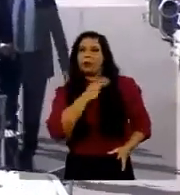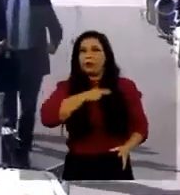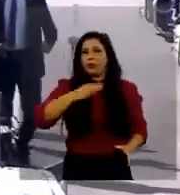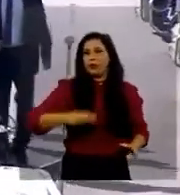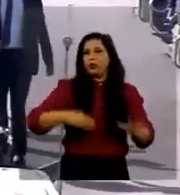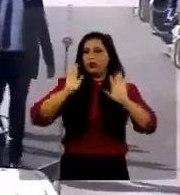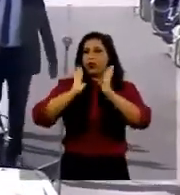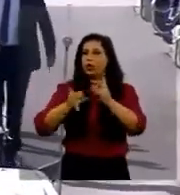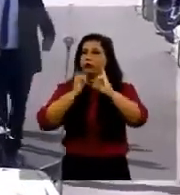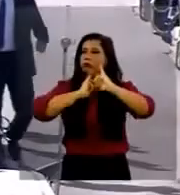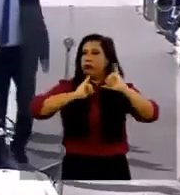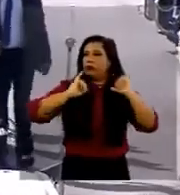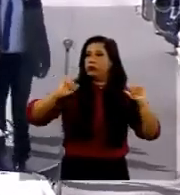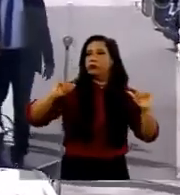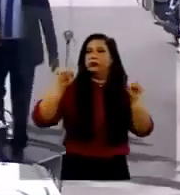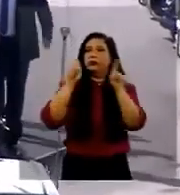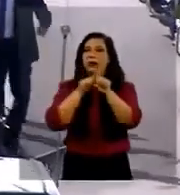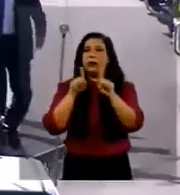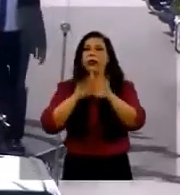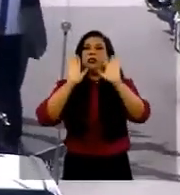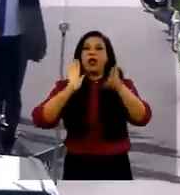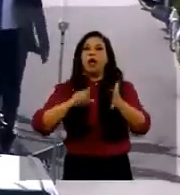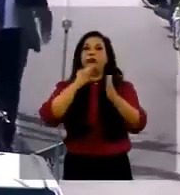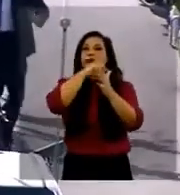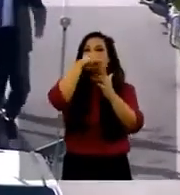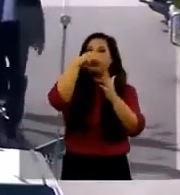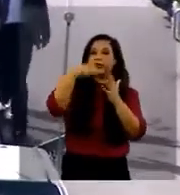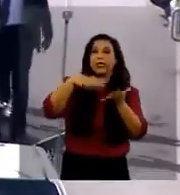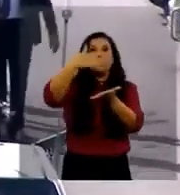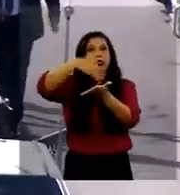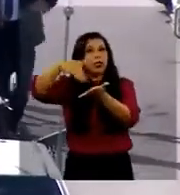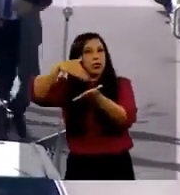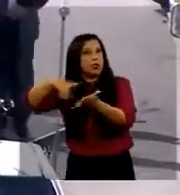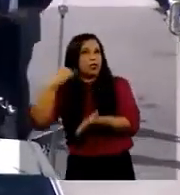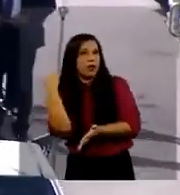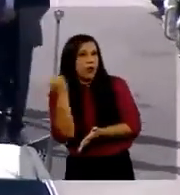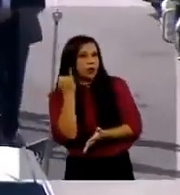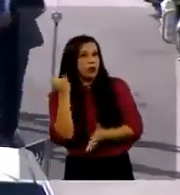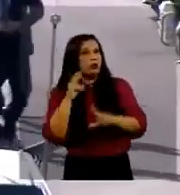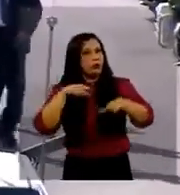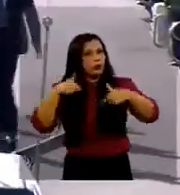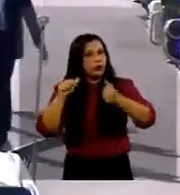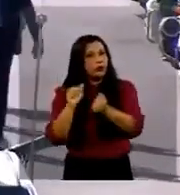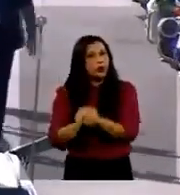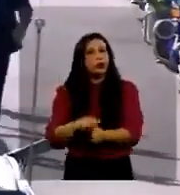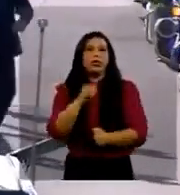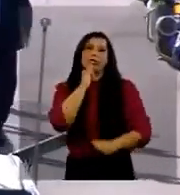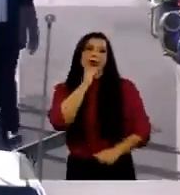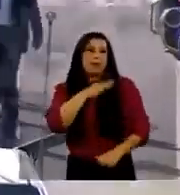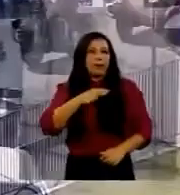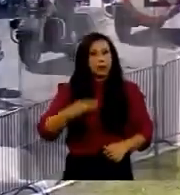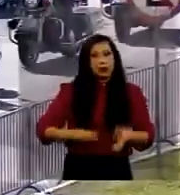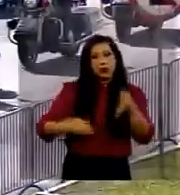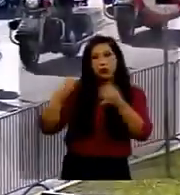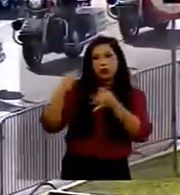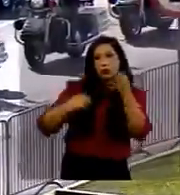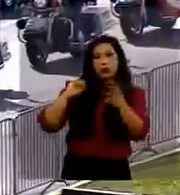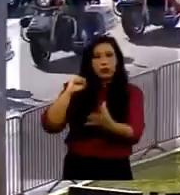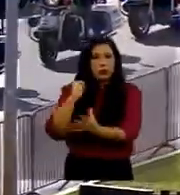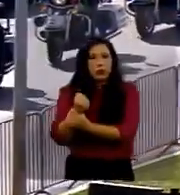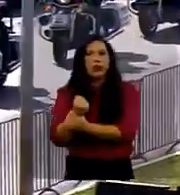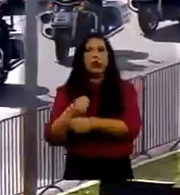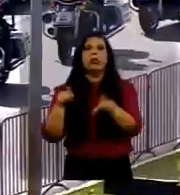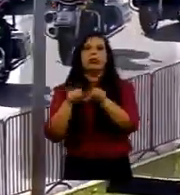anunciados também já foram anunciando secretarias importantes, por exemplo, o ministro da Justiça e Segurança Pública,